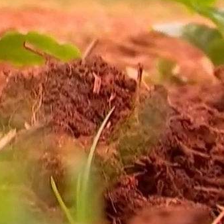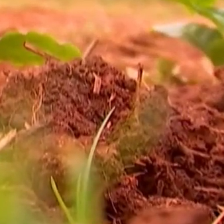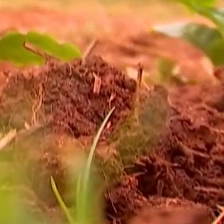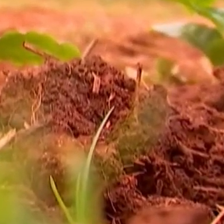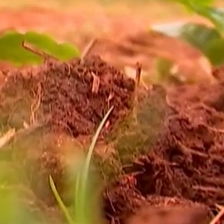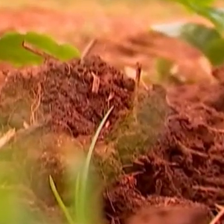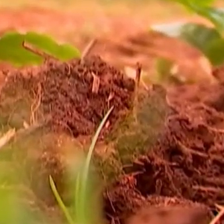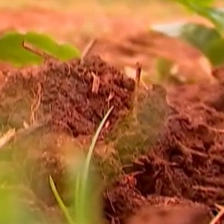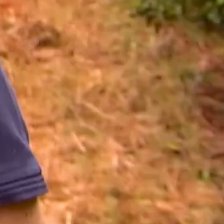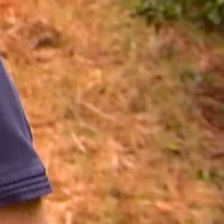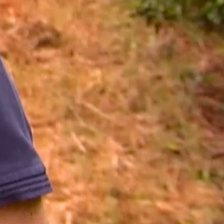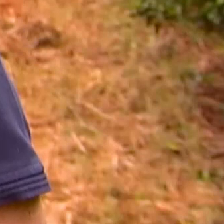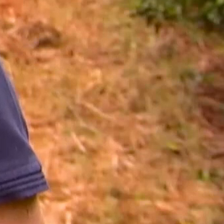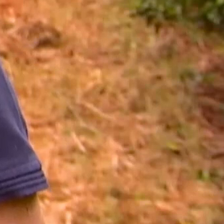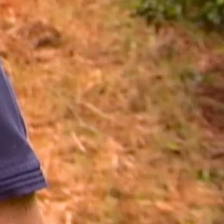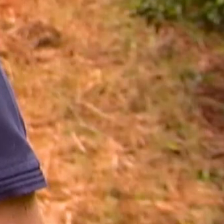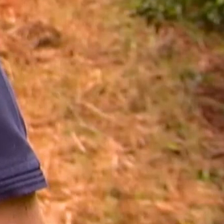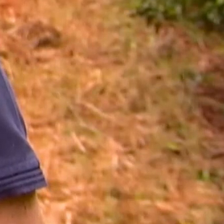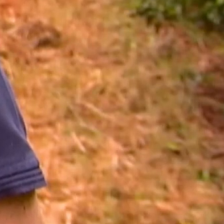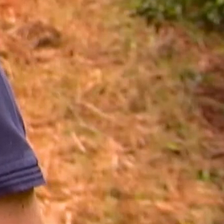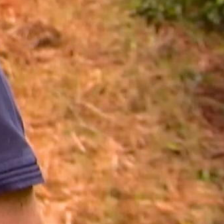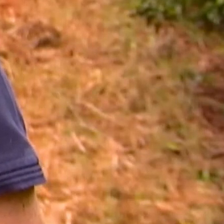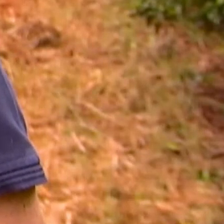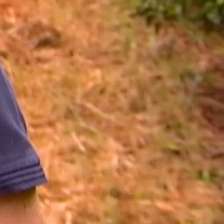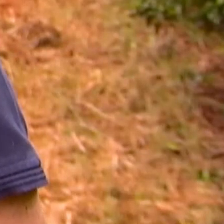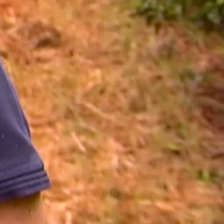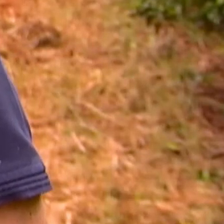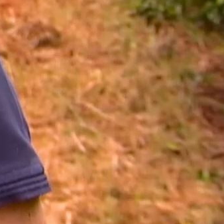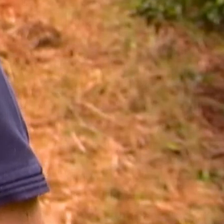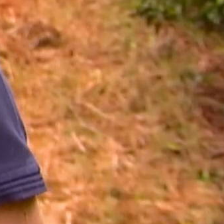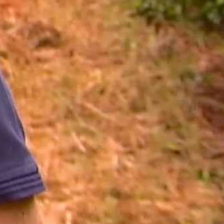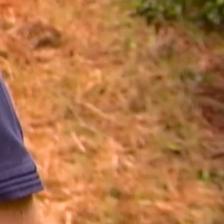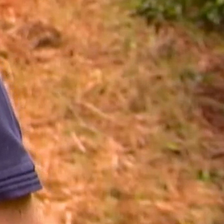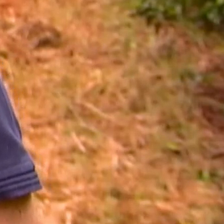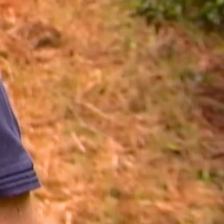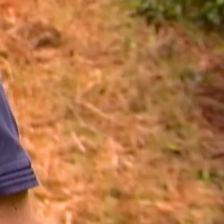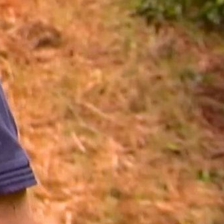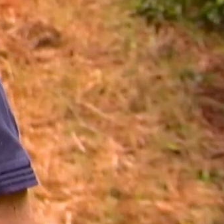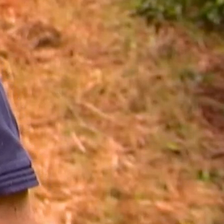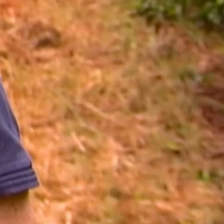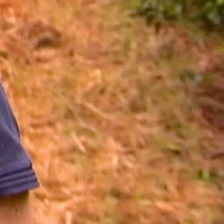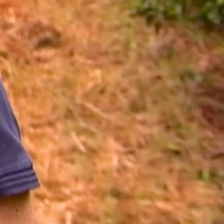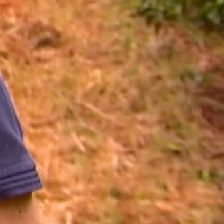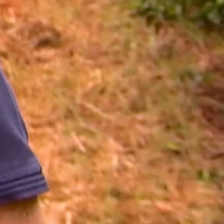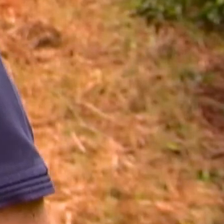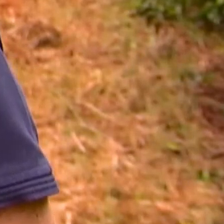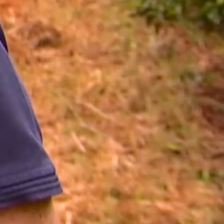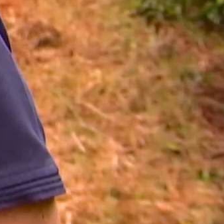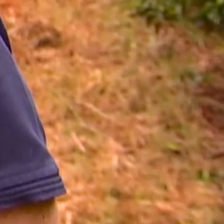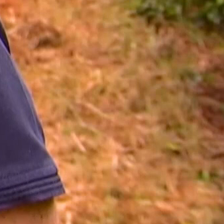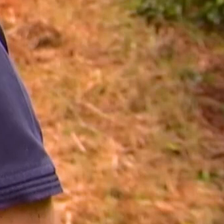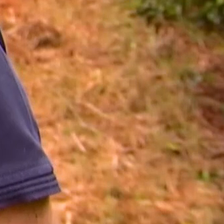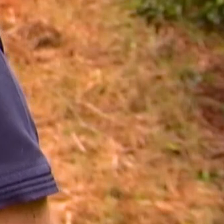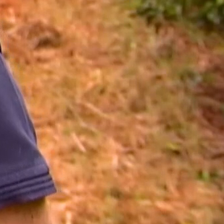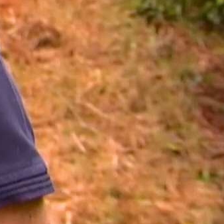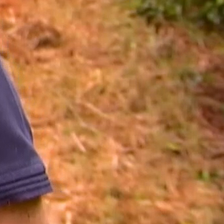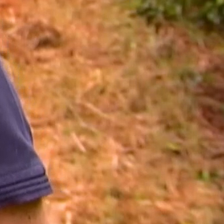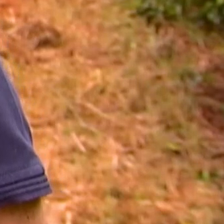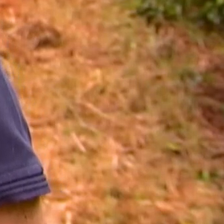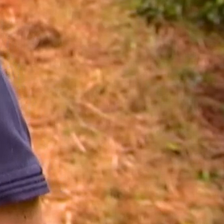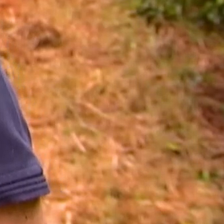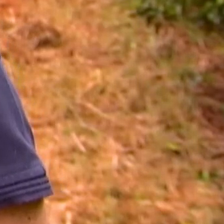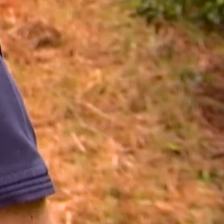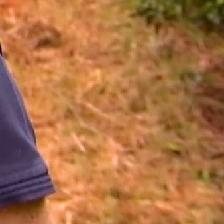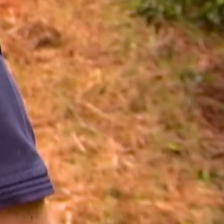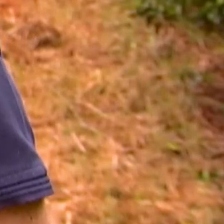do porte da pessoa, né, é de 3 a 6 xícaras diárias de café, né?